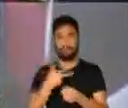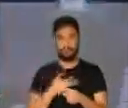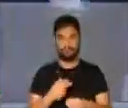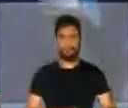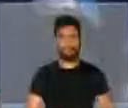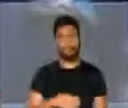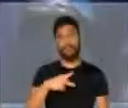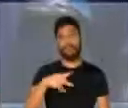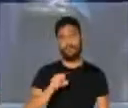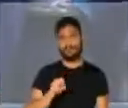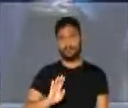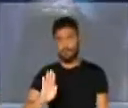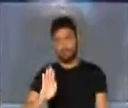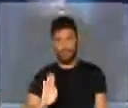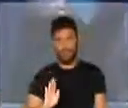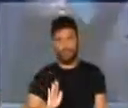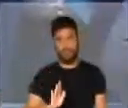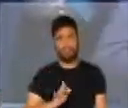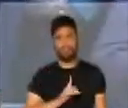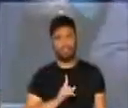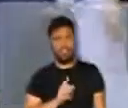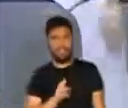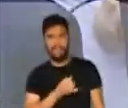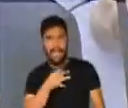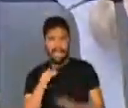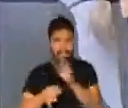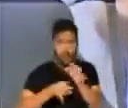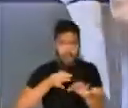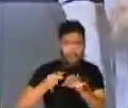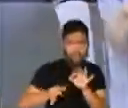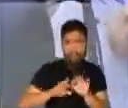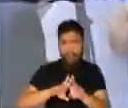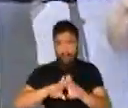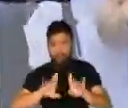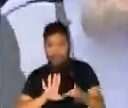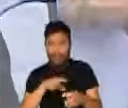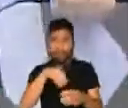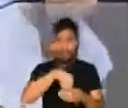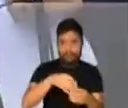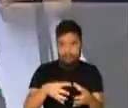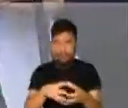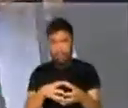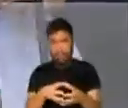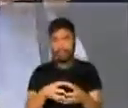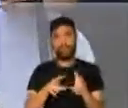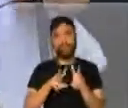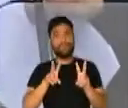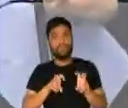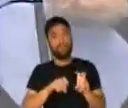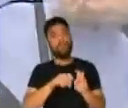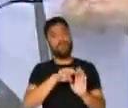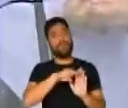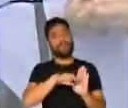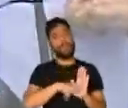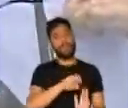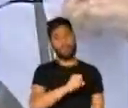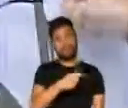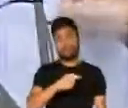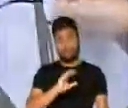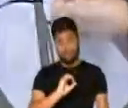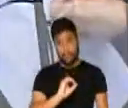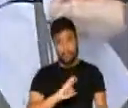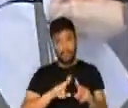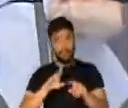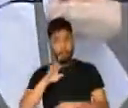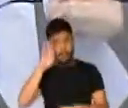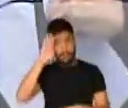B. PSB, presidente, tinha muitas divergências com a redação original da MP 870, em